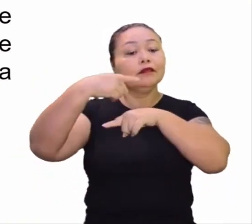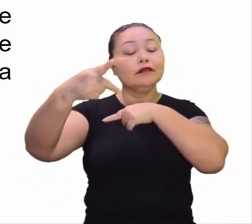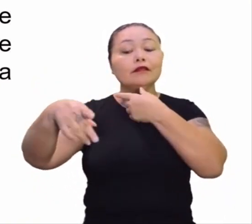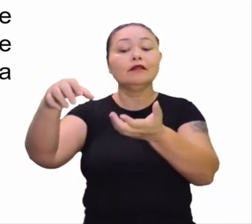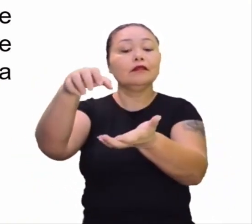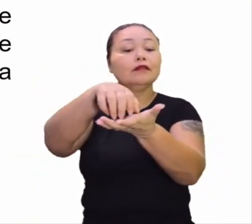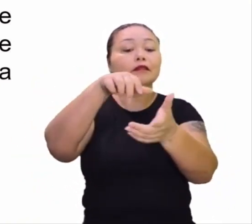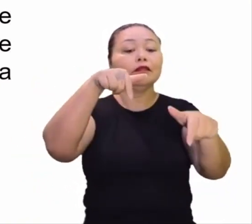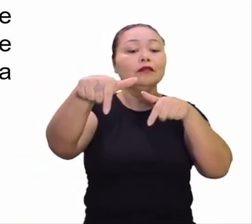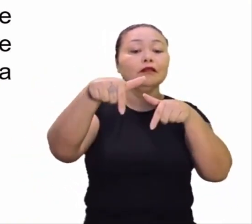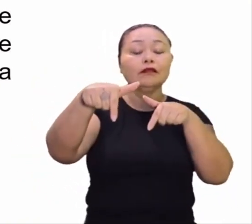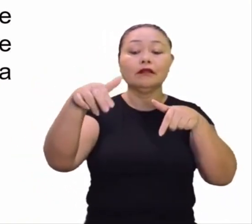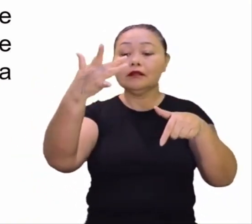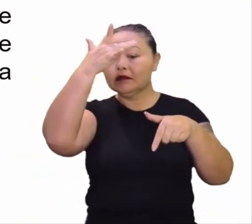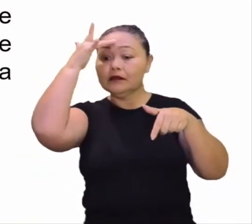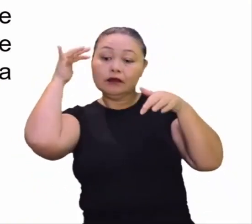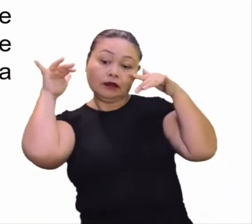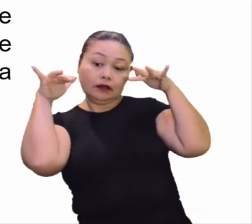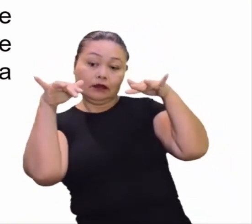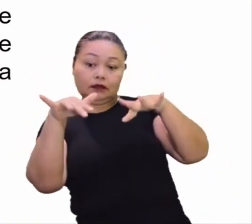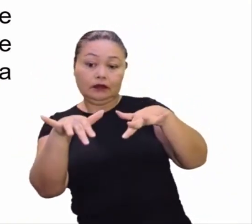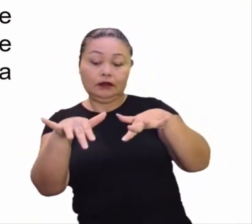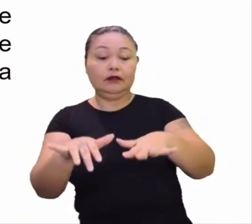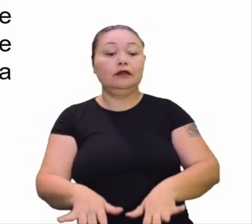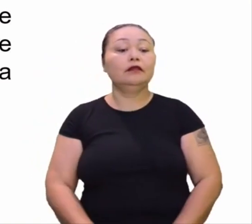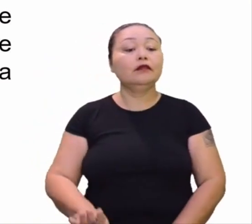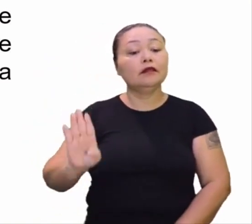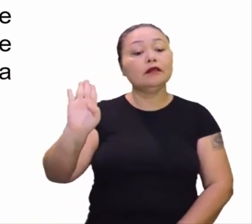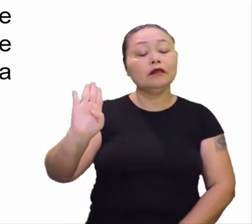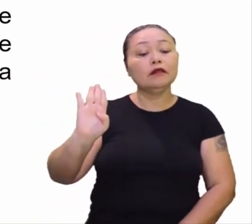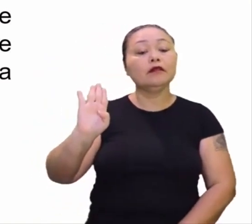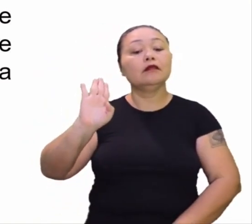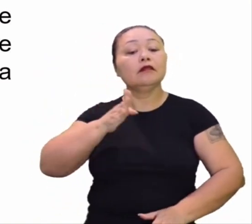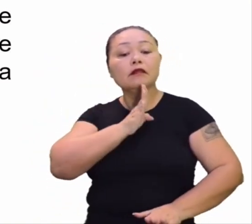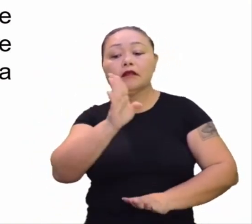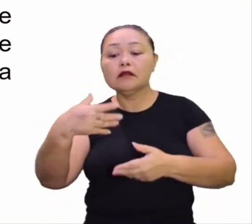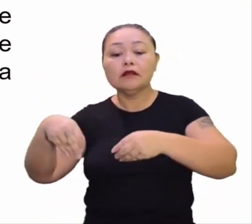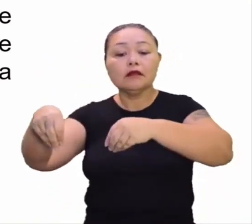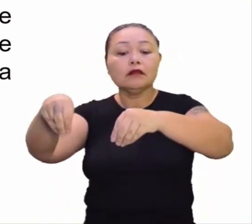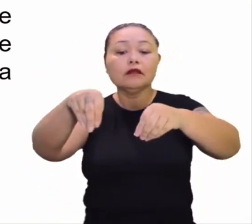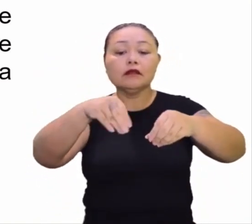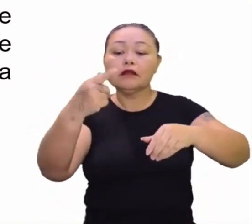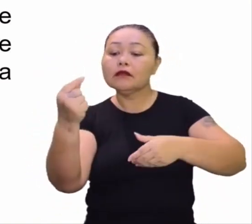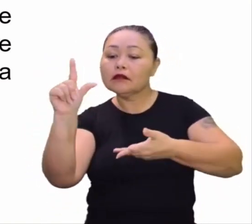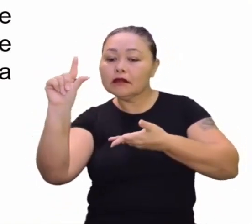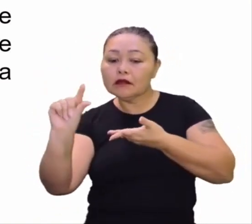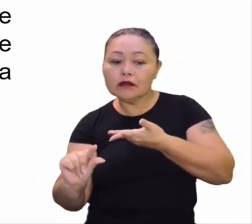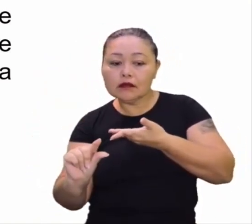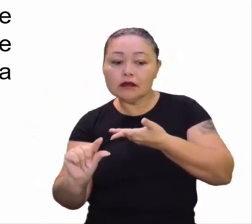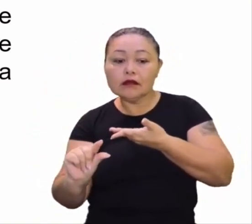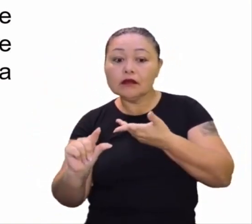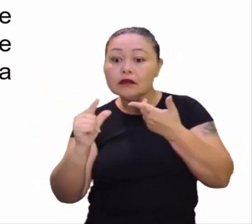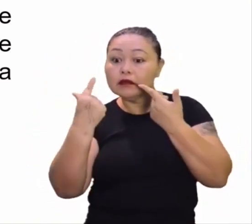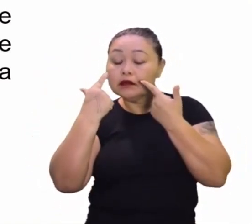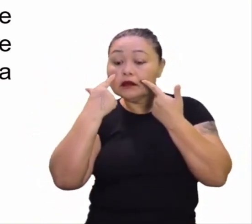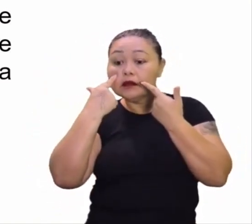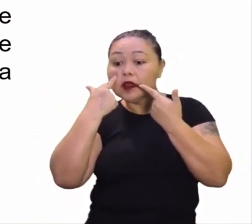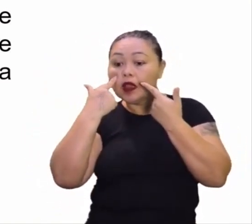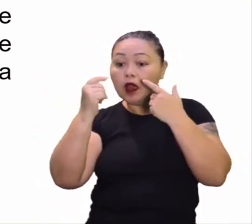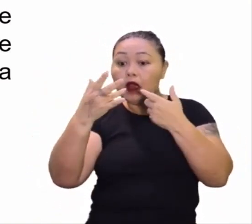gerando postos de trabalho e atraindo população. B. Pelo acesso fácil à terra, de baixo custo, que